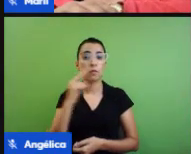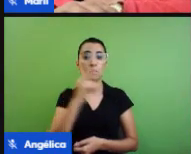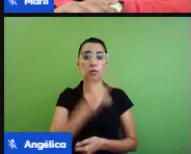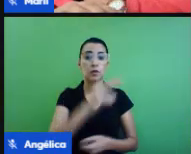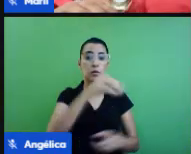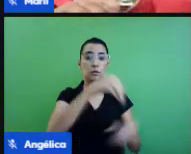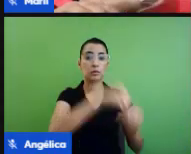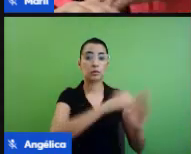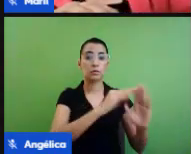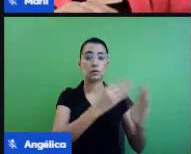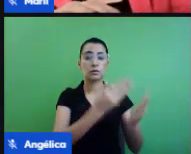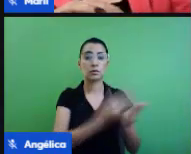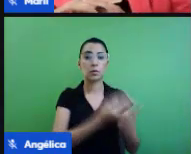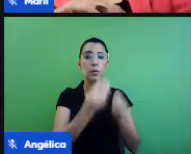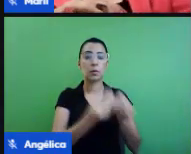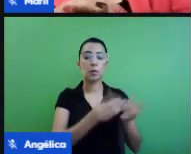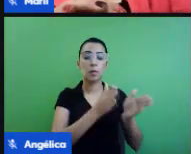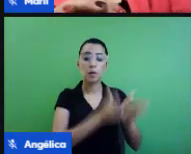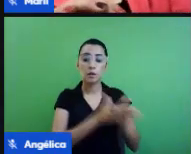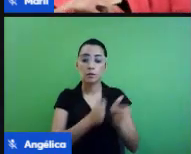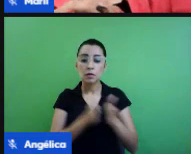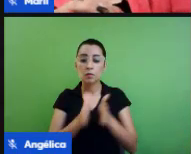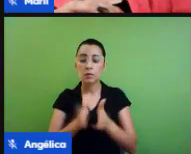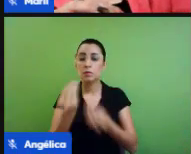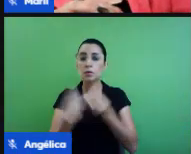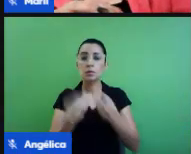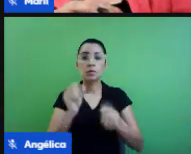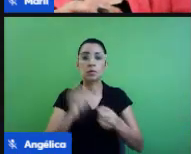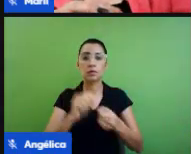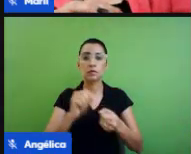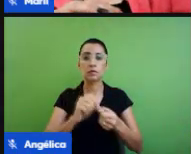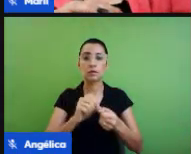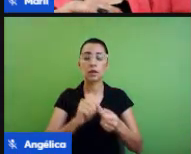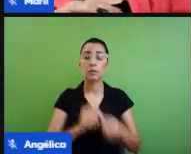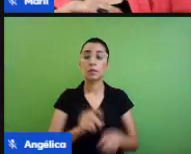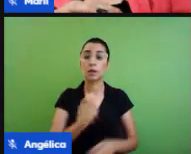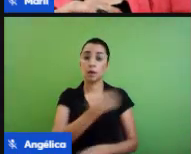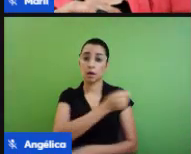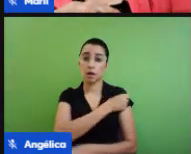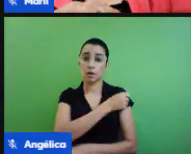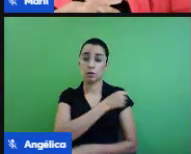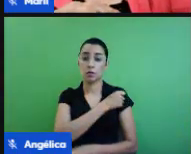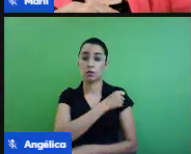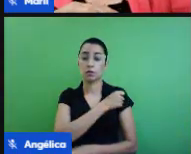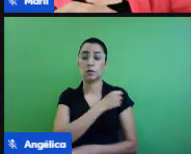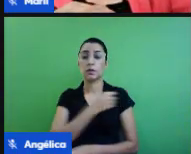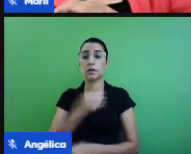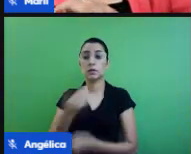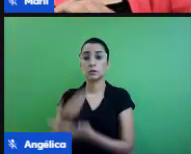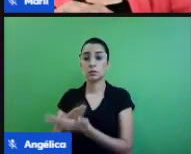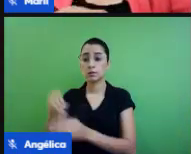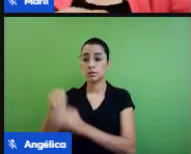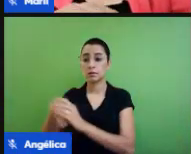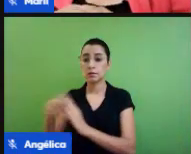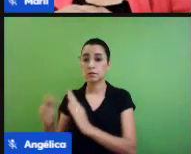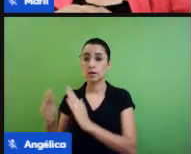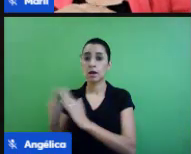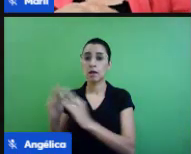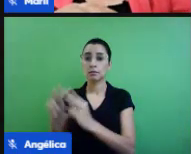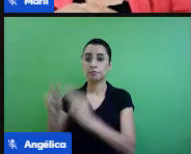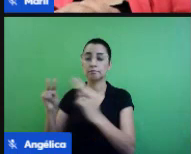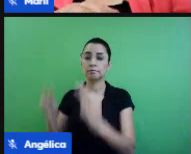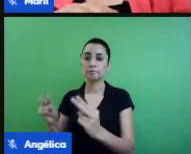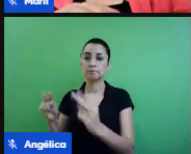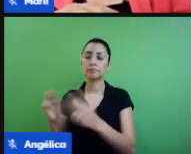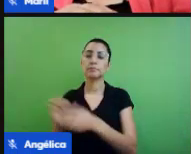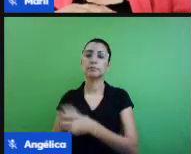como fazer. Por quê? O aluno que está lá não presencial, o que ele senta, ele vai fazendo, tem aluno que vai